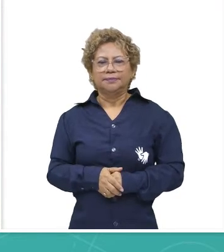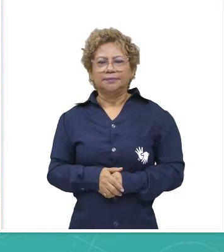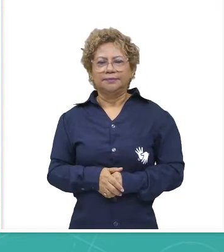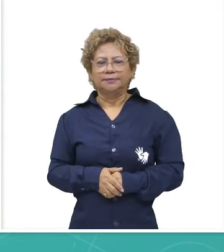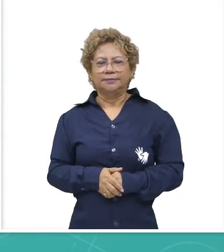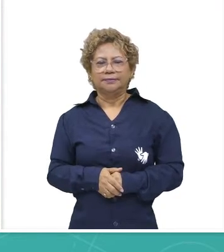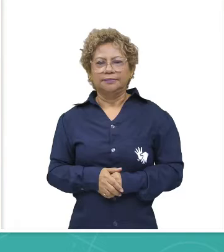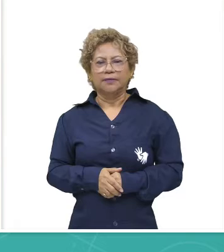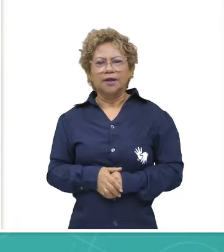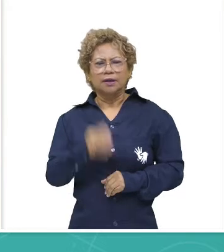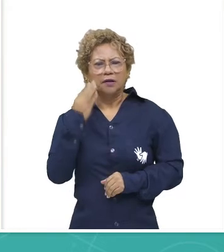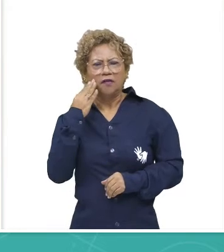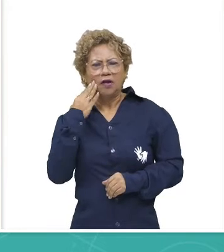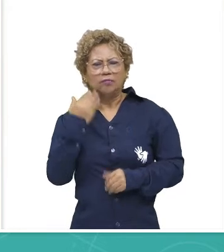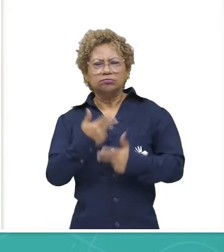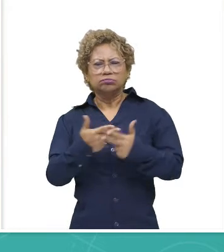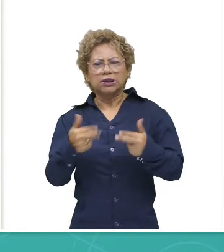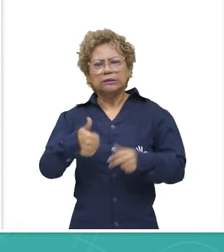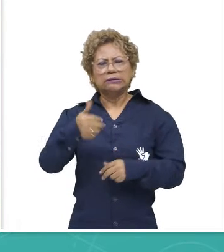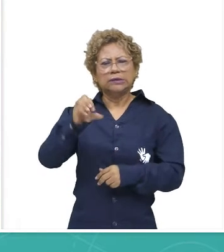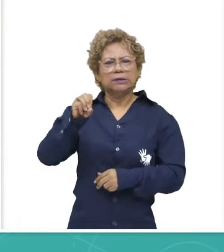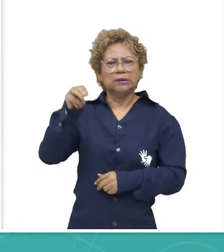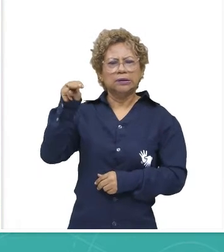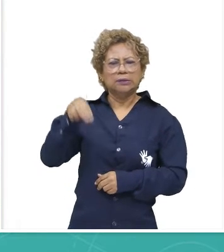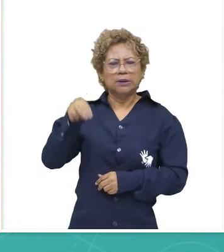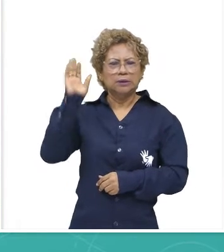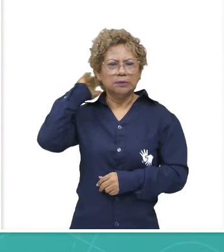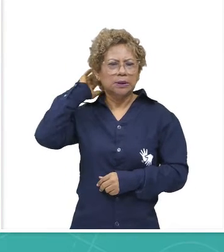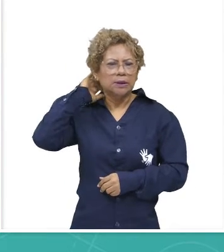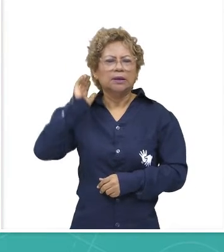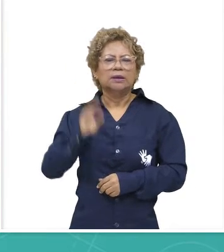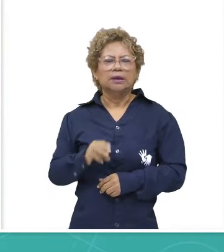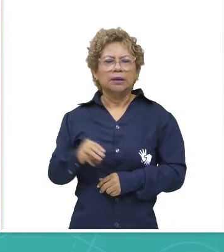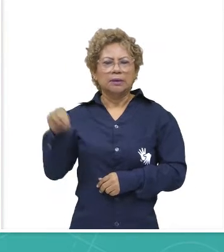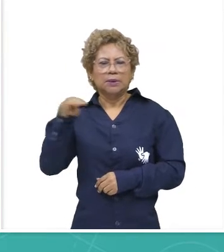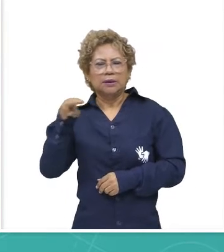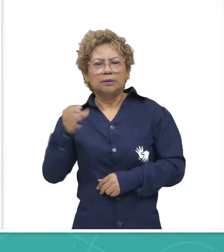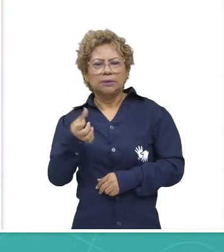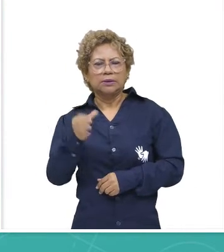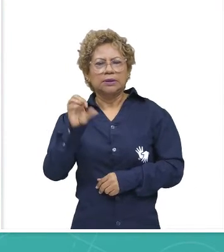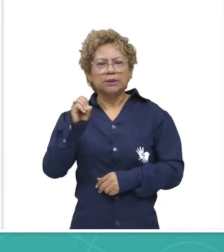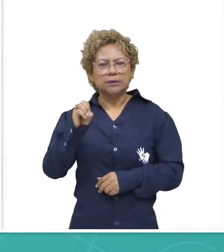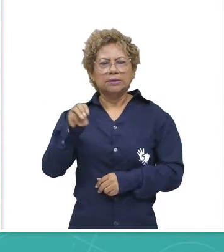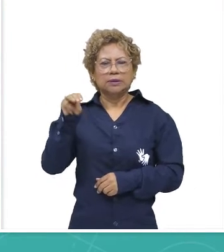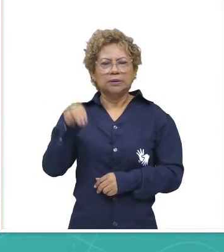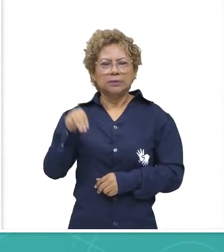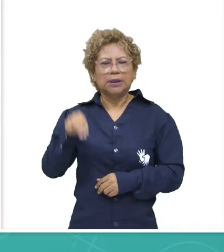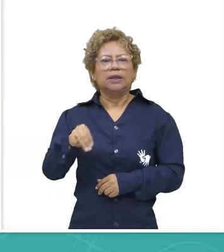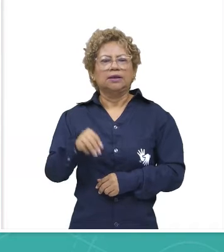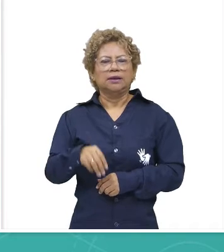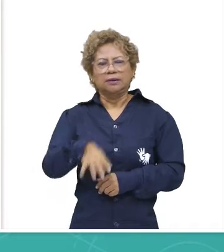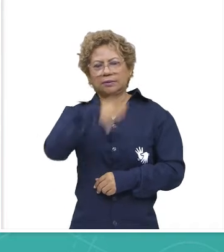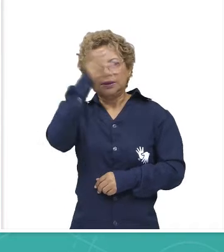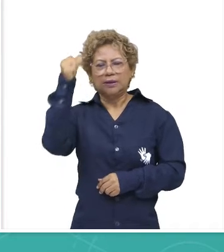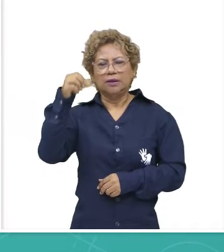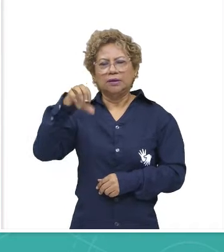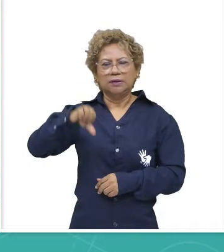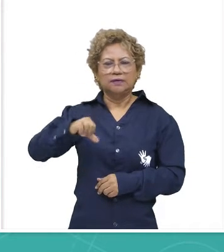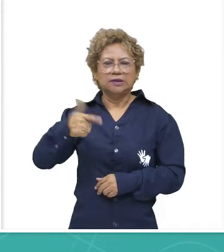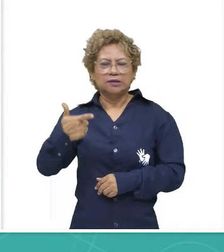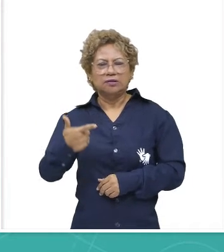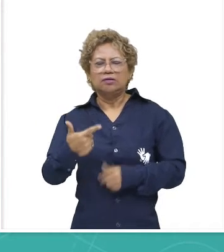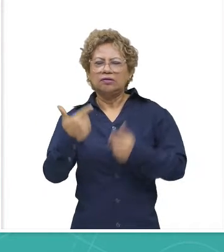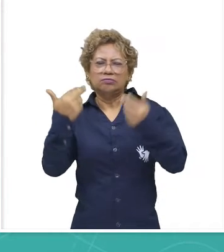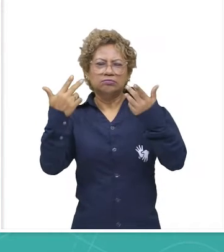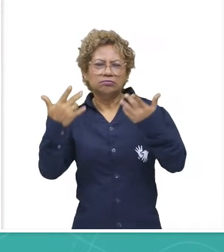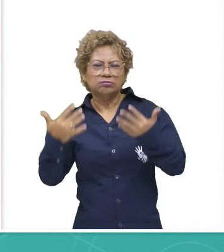aí eu trouxe para vocês o ponto mais alto do nosso país. Olha só, é o Pico da Neblina, tá bom?